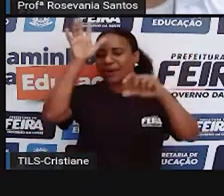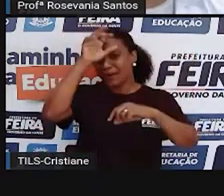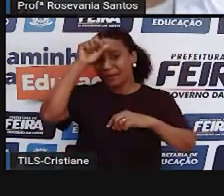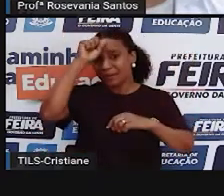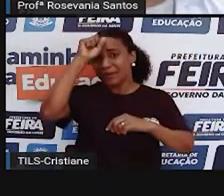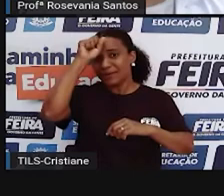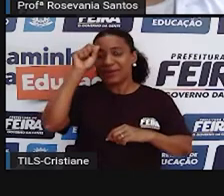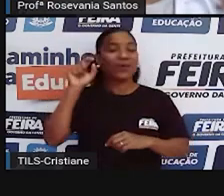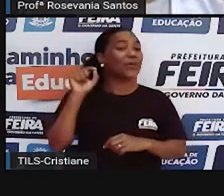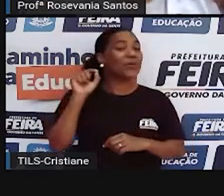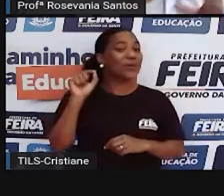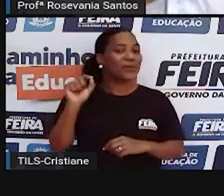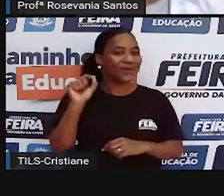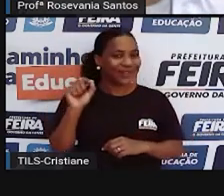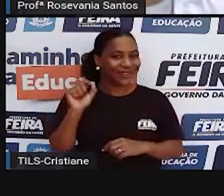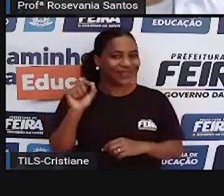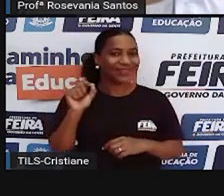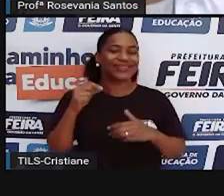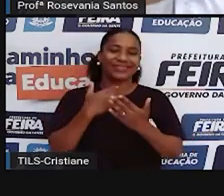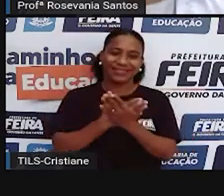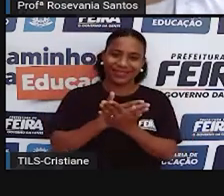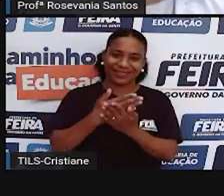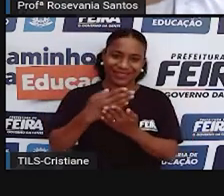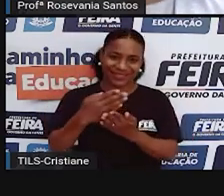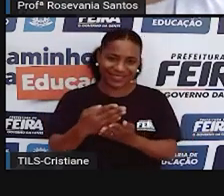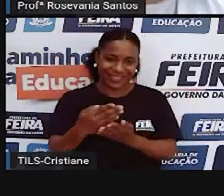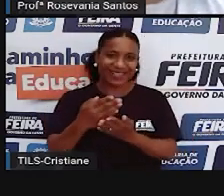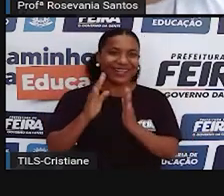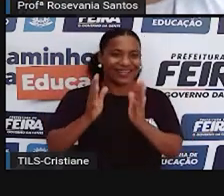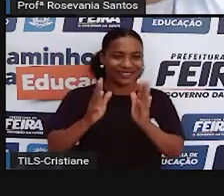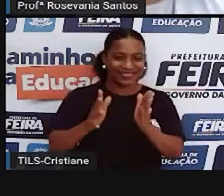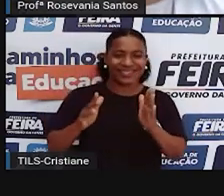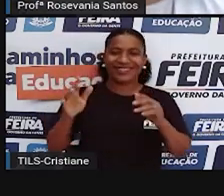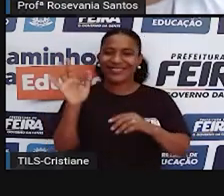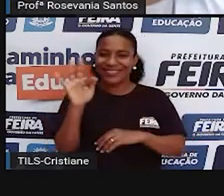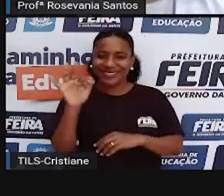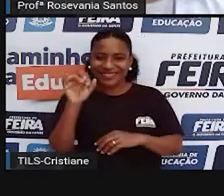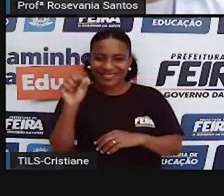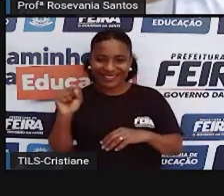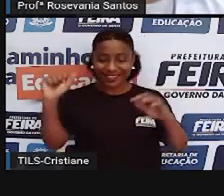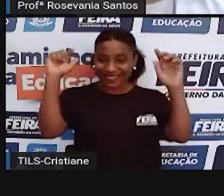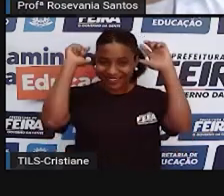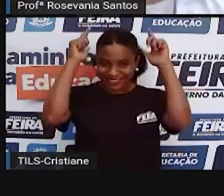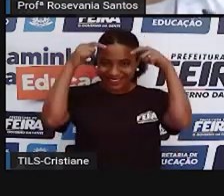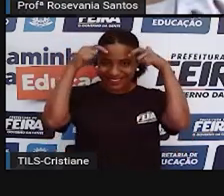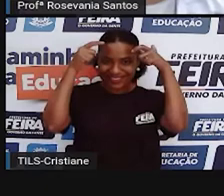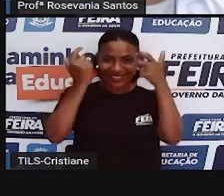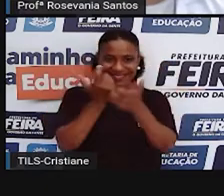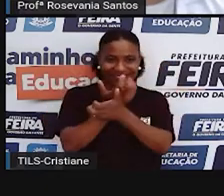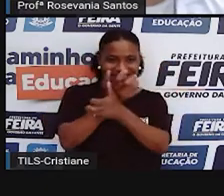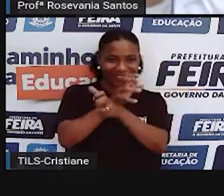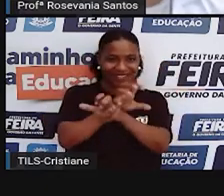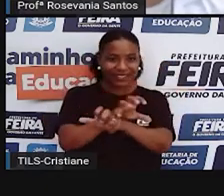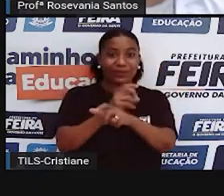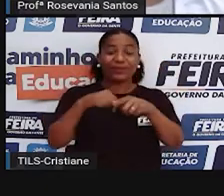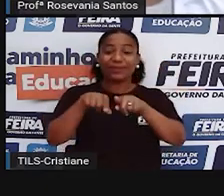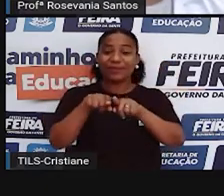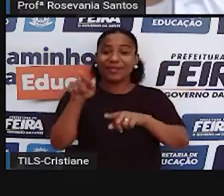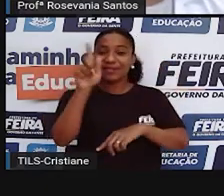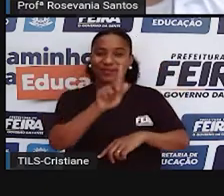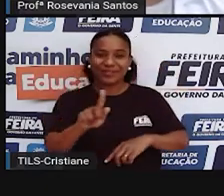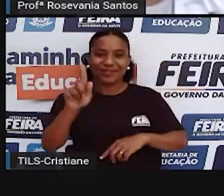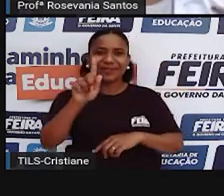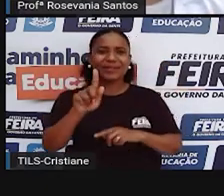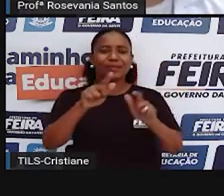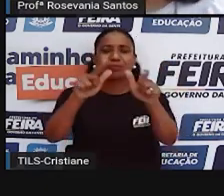muitas coisas legais. Começamos falando sobre a nossa princesinha do sertão, falamos, né, sobre a geografia